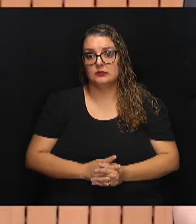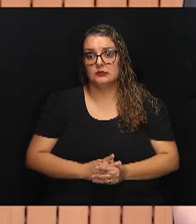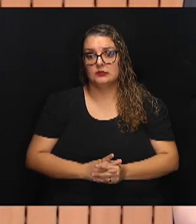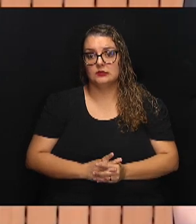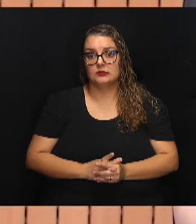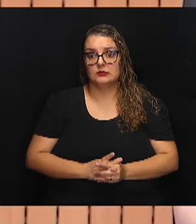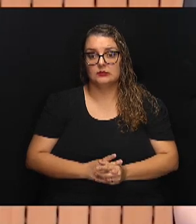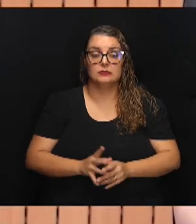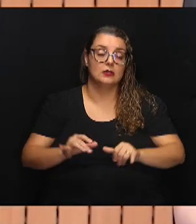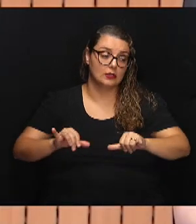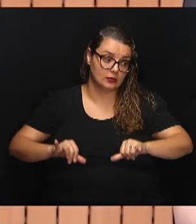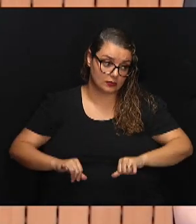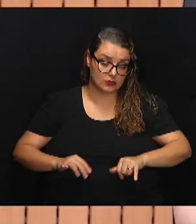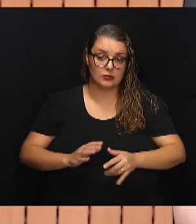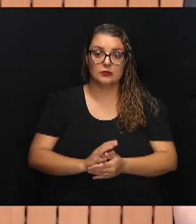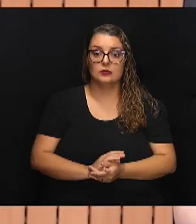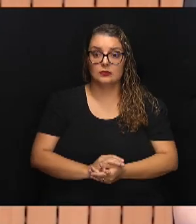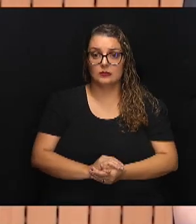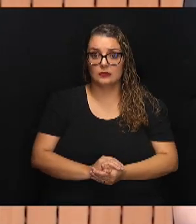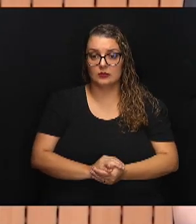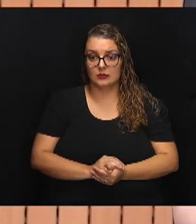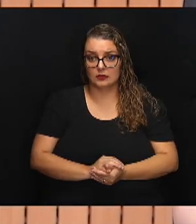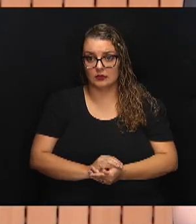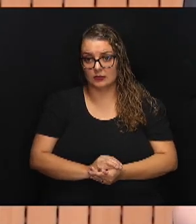dores, né, de quem